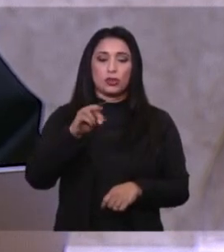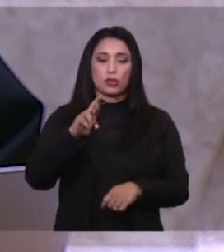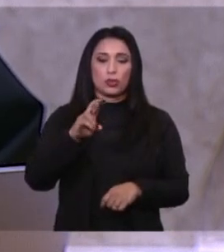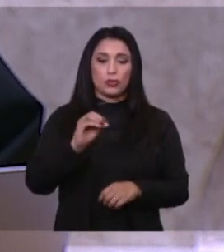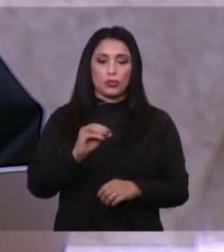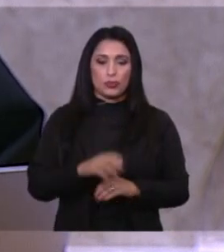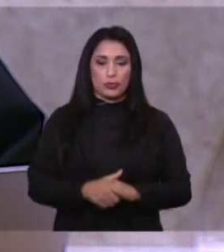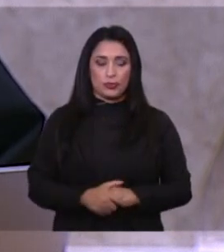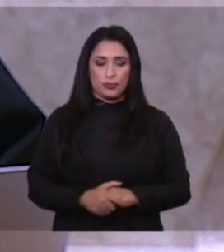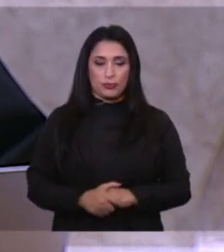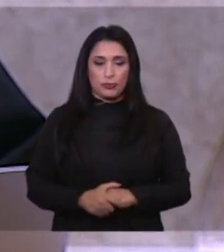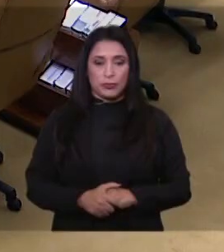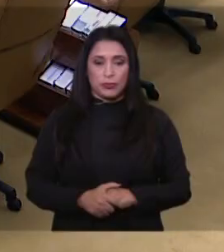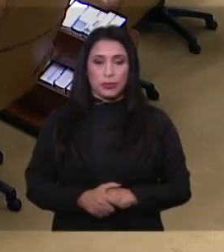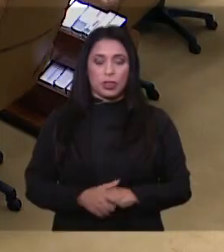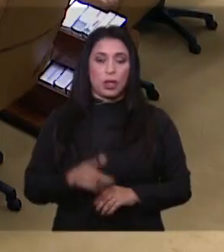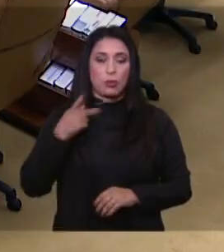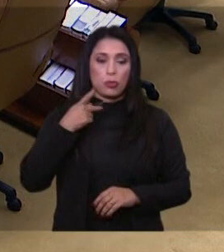estado.